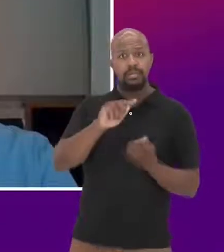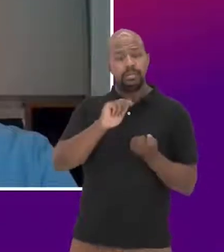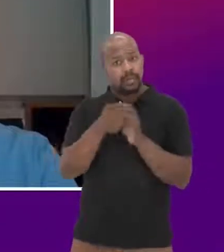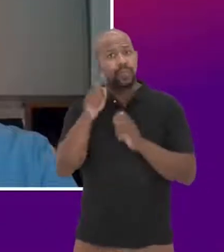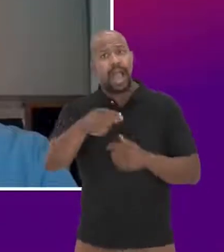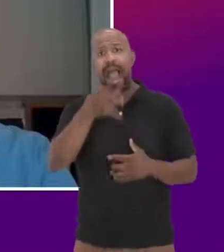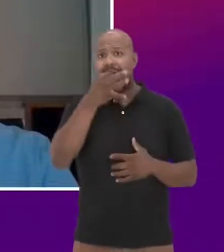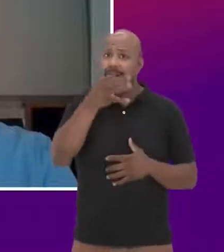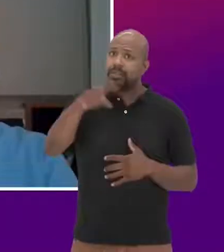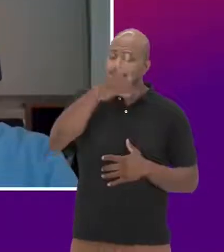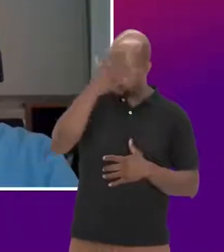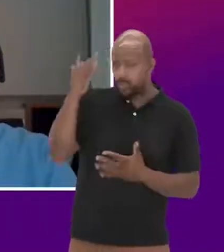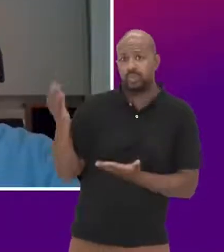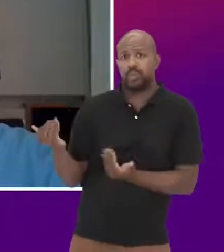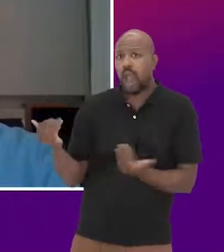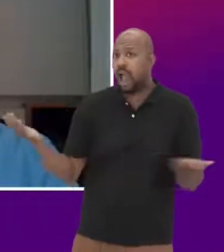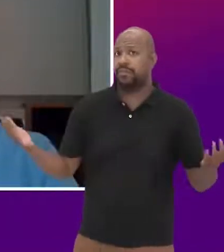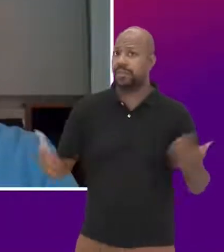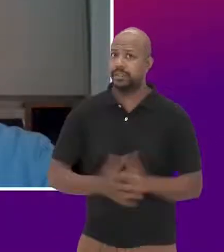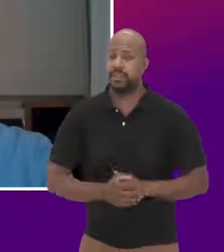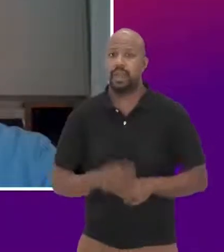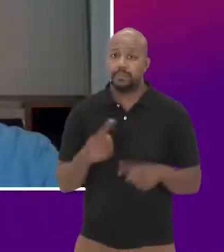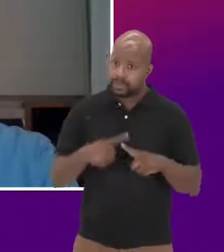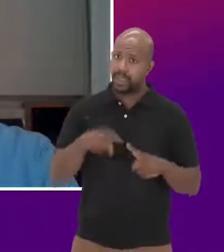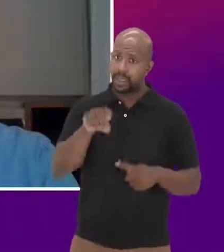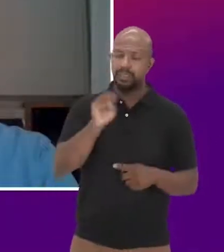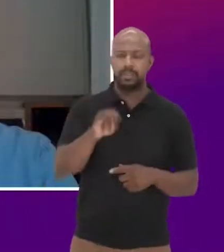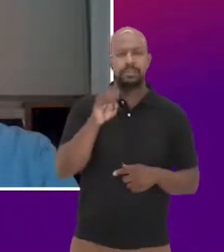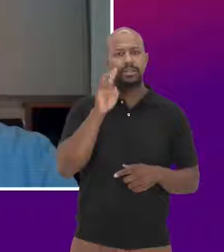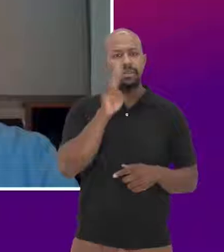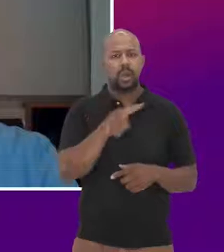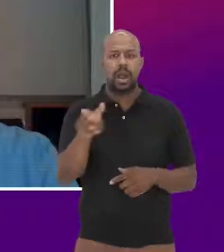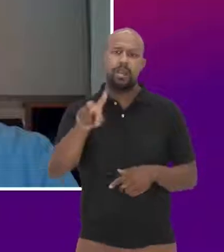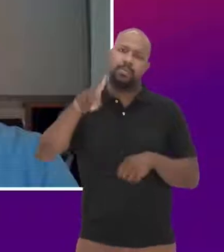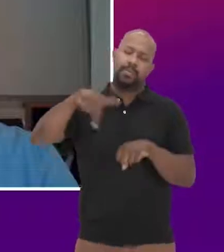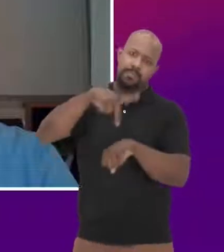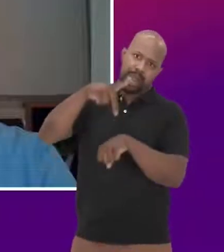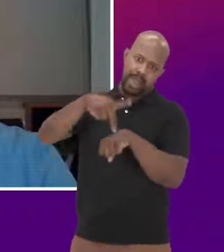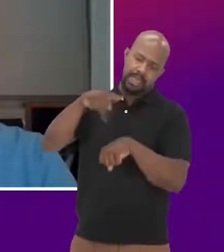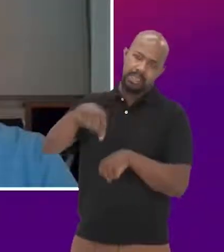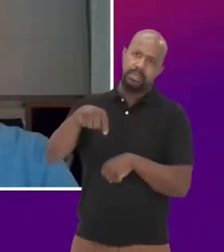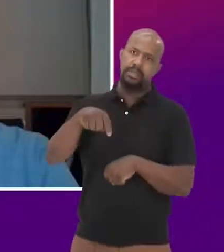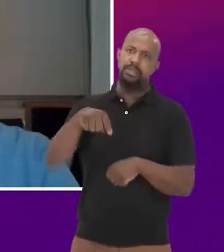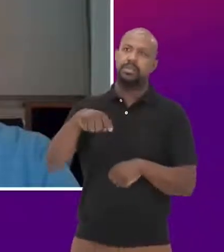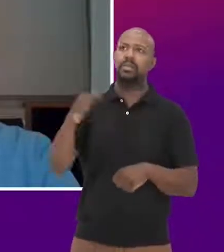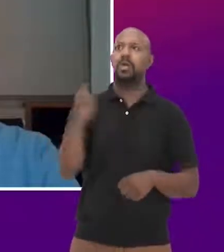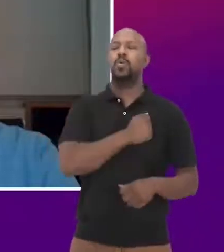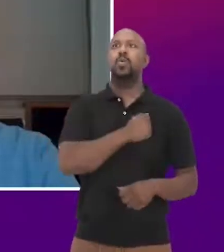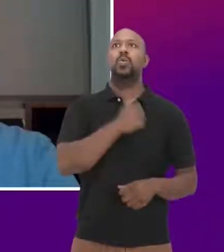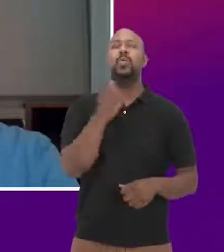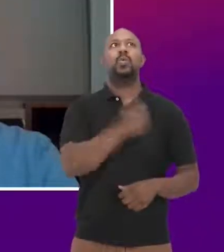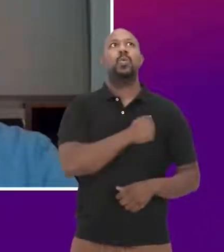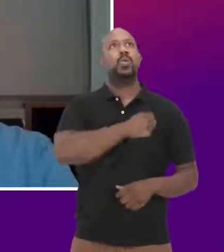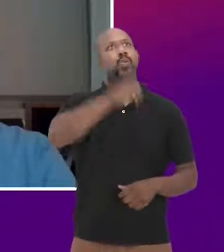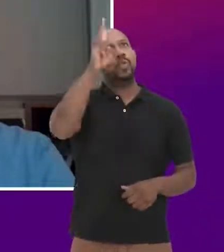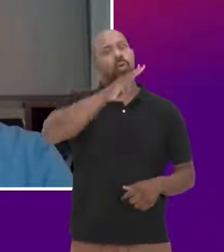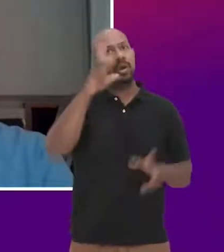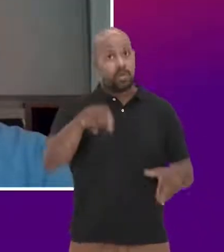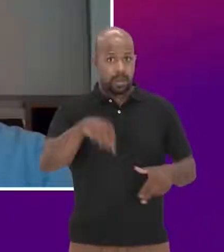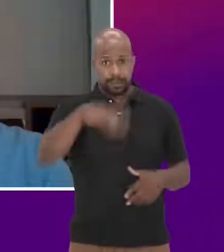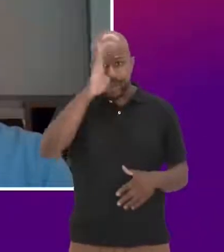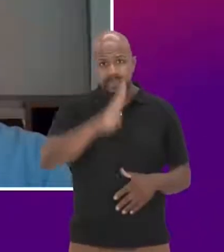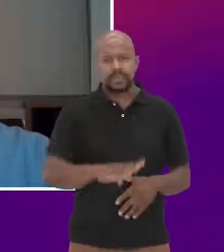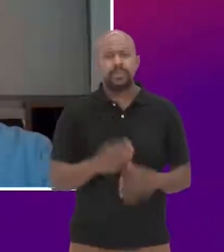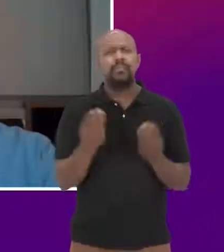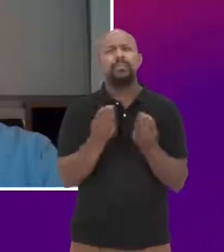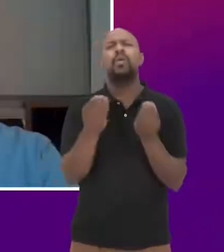virou o rádio da garotada, né? Porque quando a gente olha para um país de dimensões continentais, qual